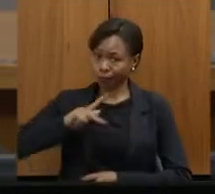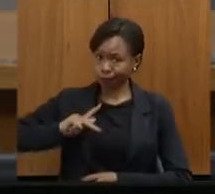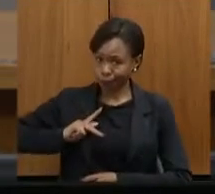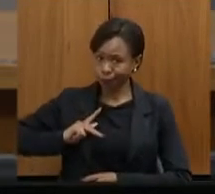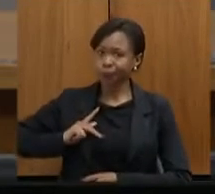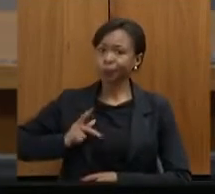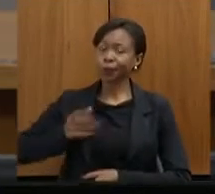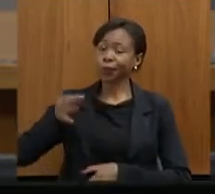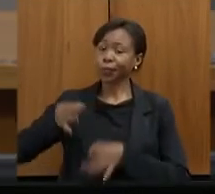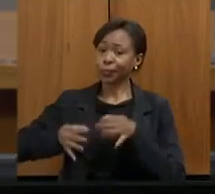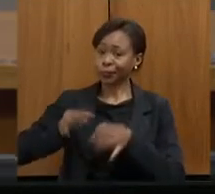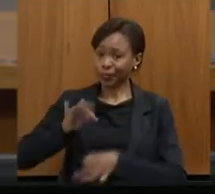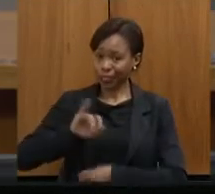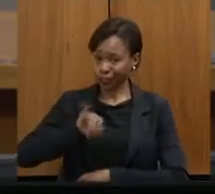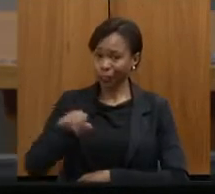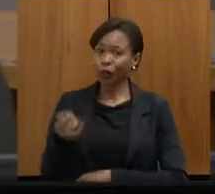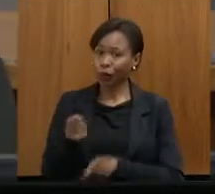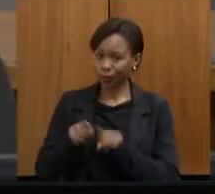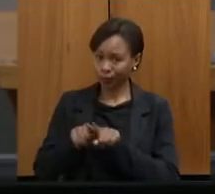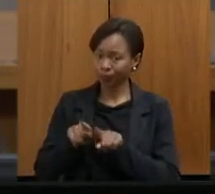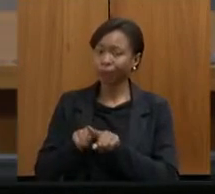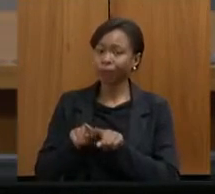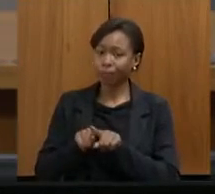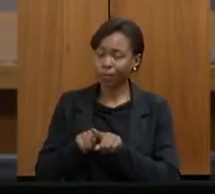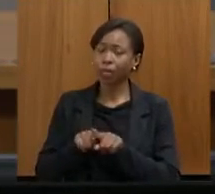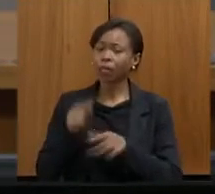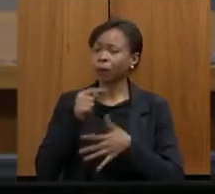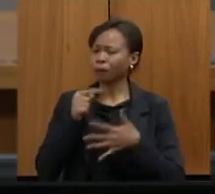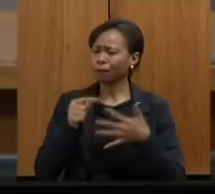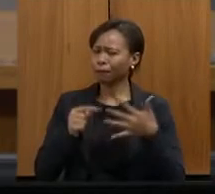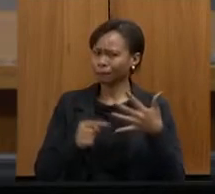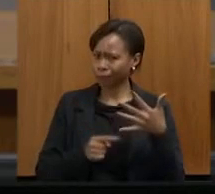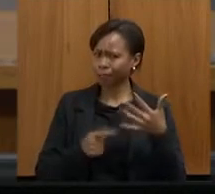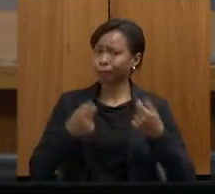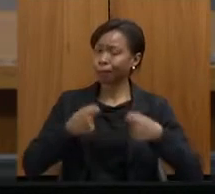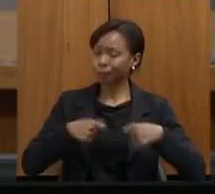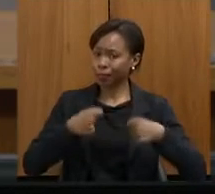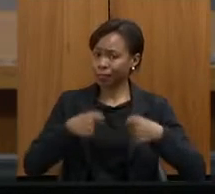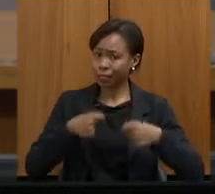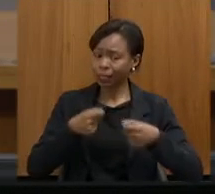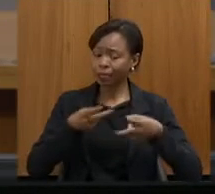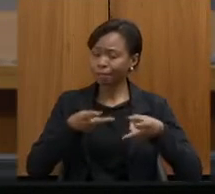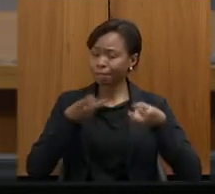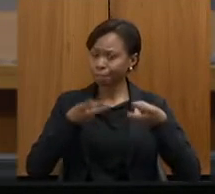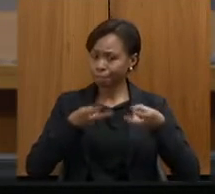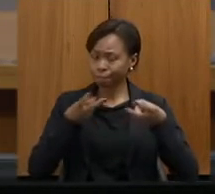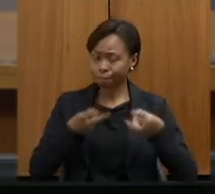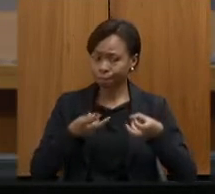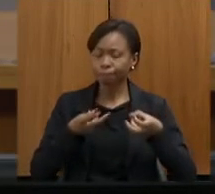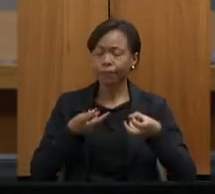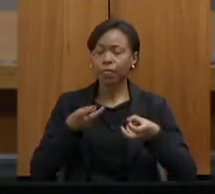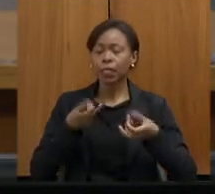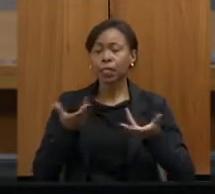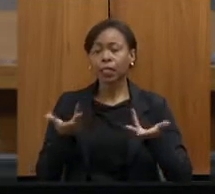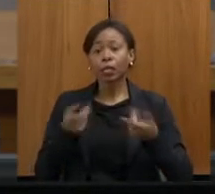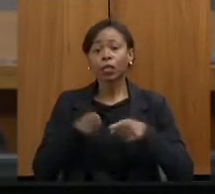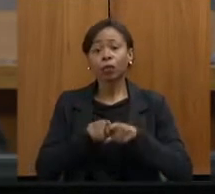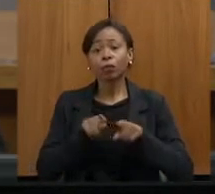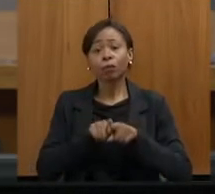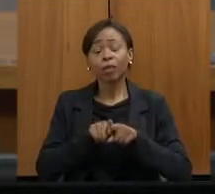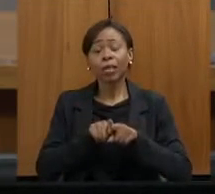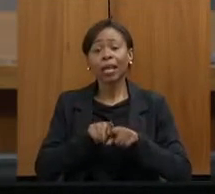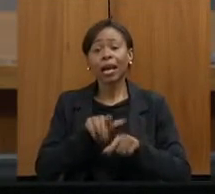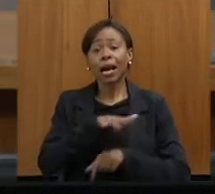muitos pontos que merecem a pacificação. Uma atuação em que haja um entendimento da segurança